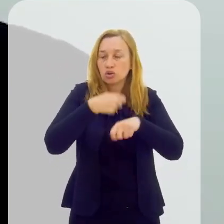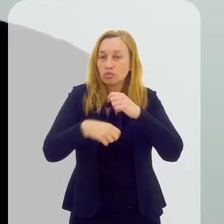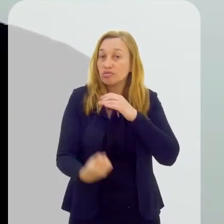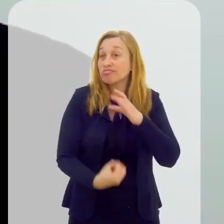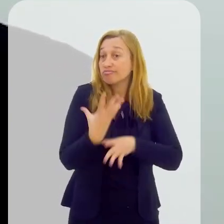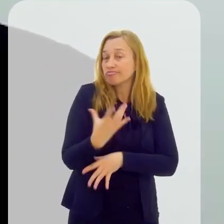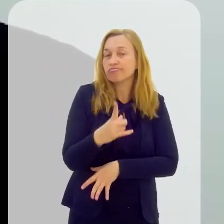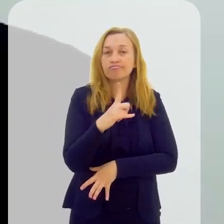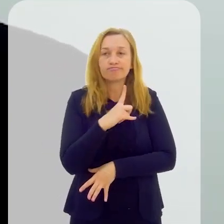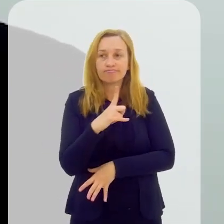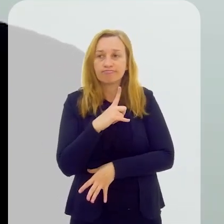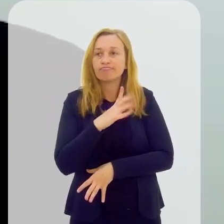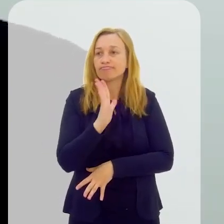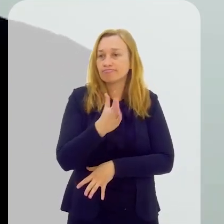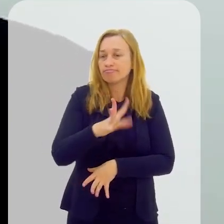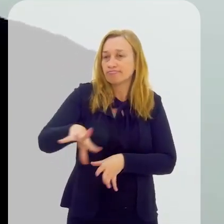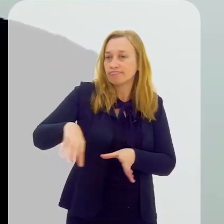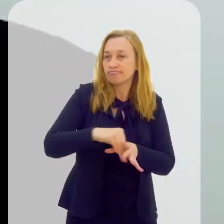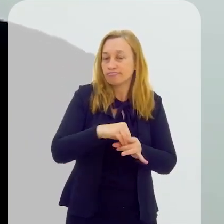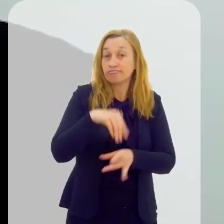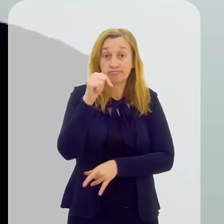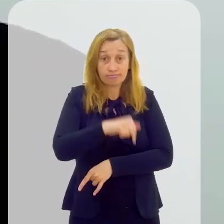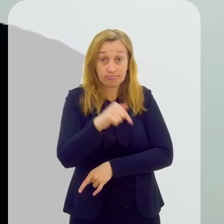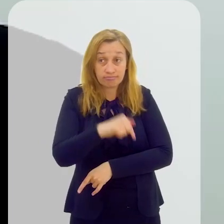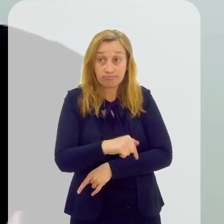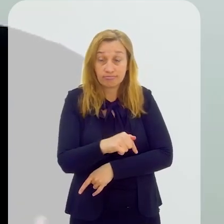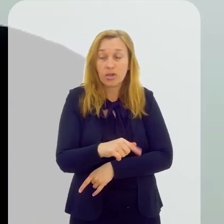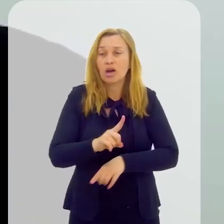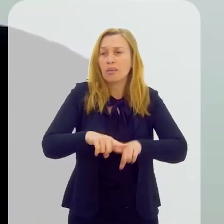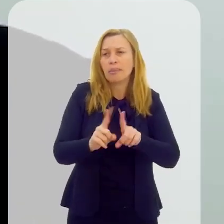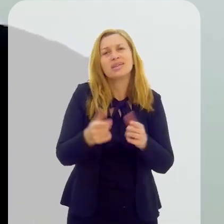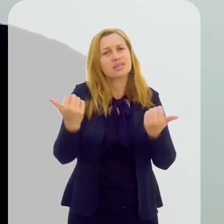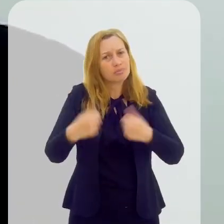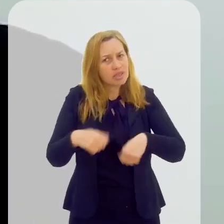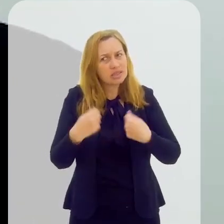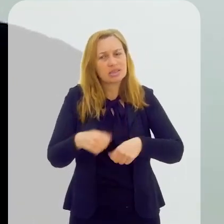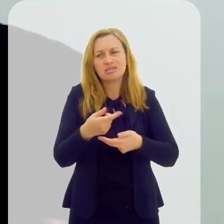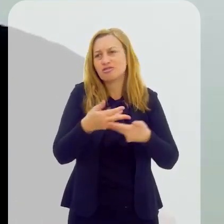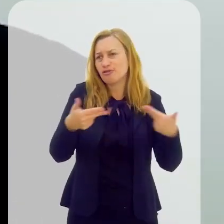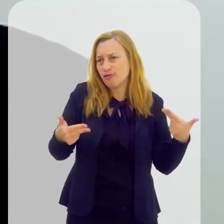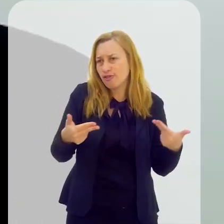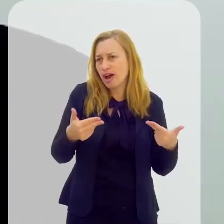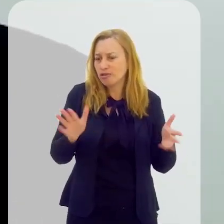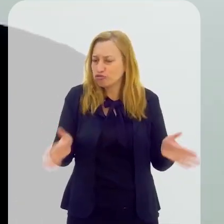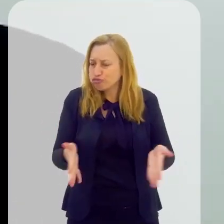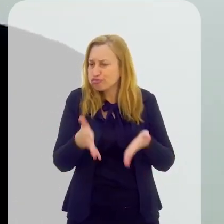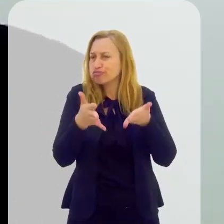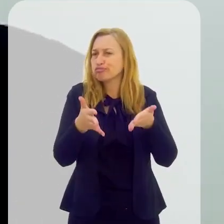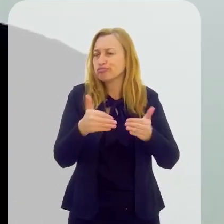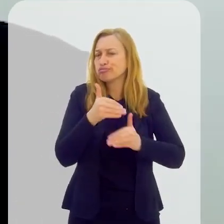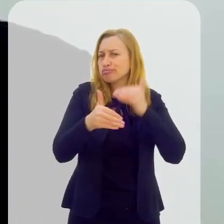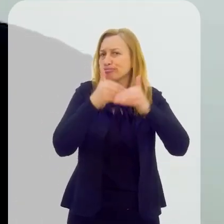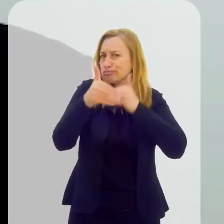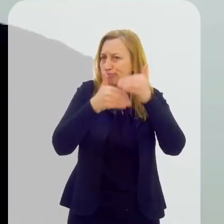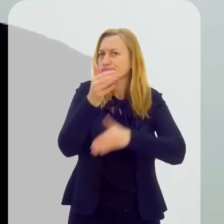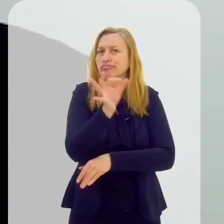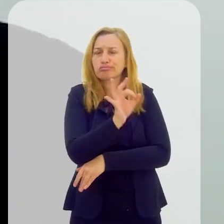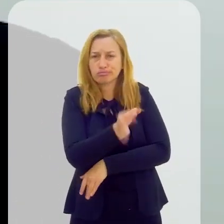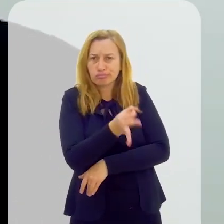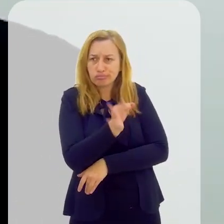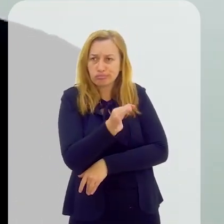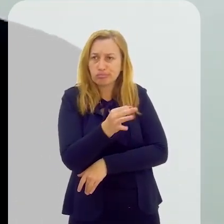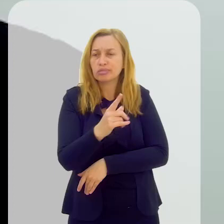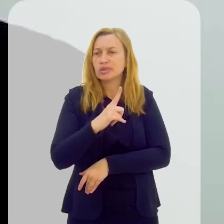né, dessa economia criativa que a gente tem já instalada aqui, mas que precisa de uma série de impulsos para